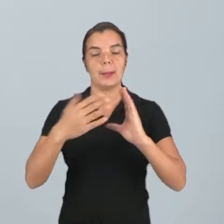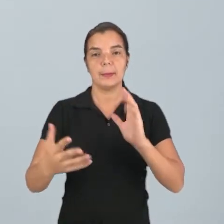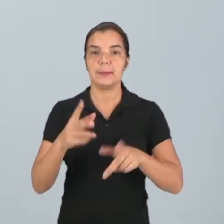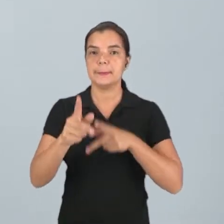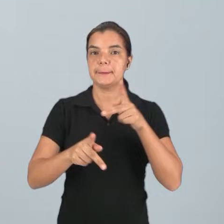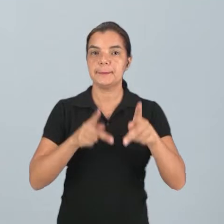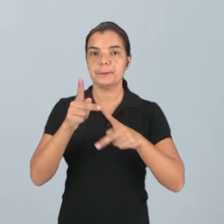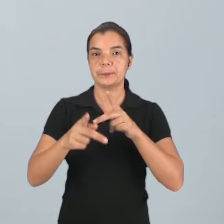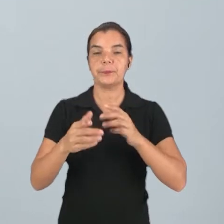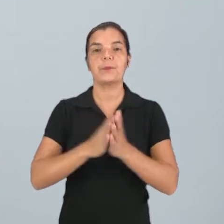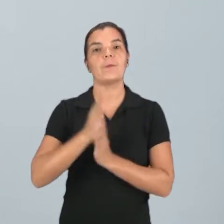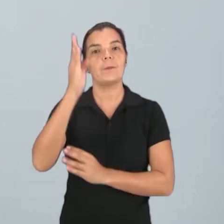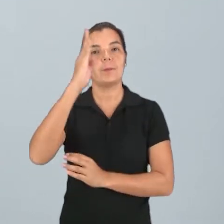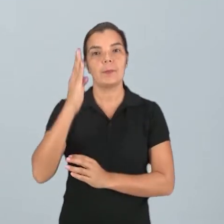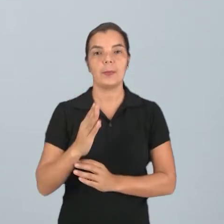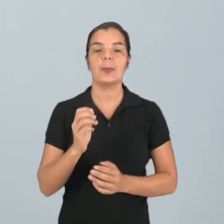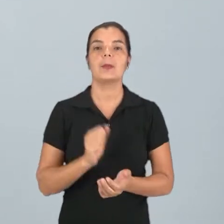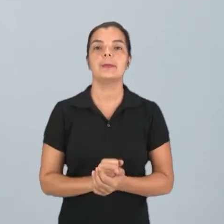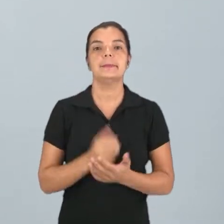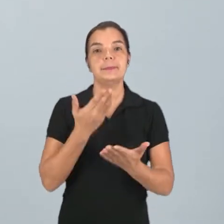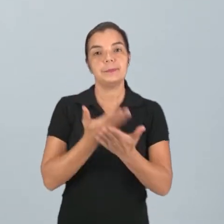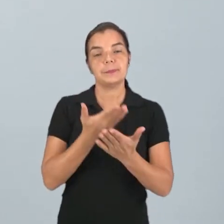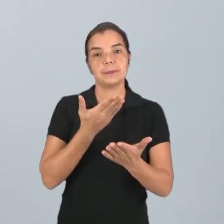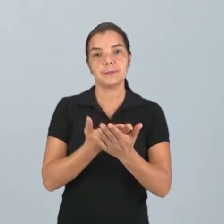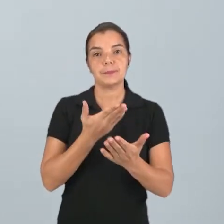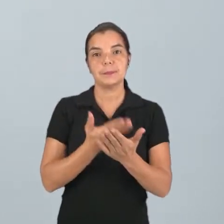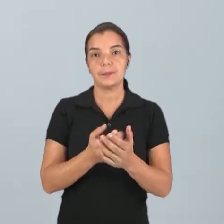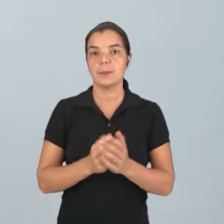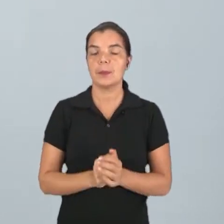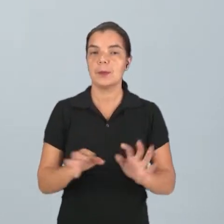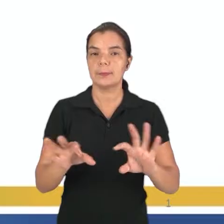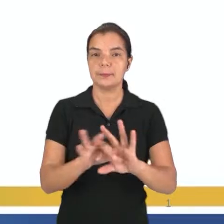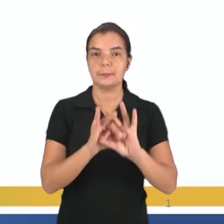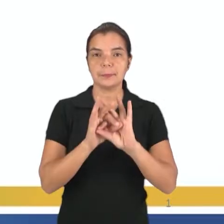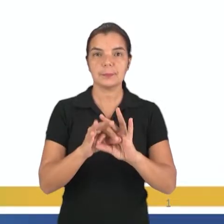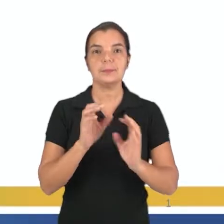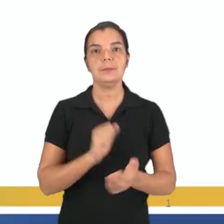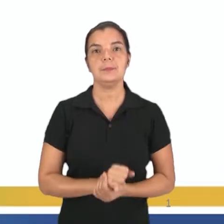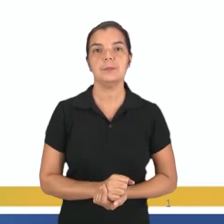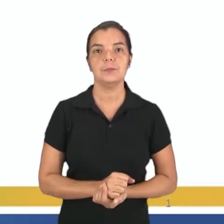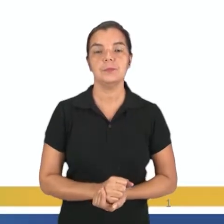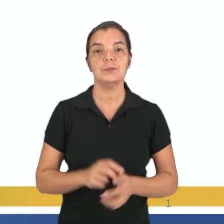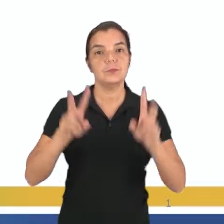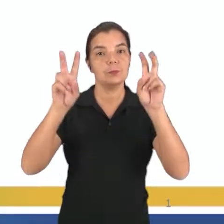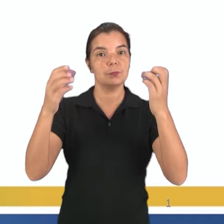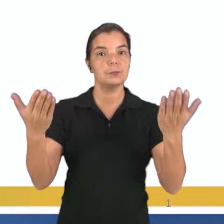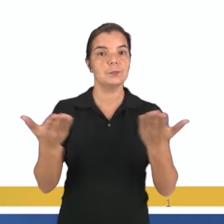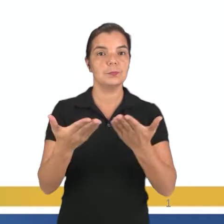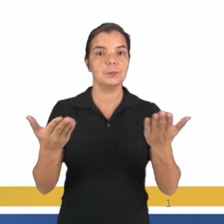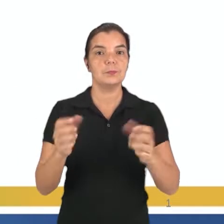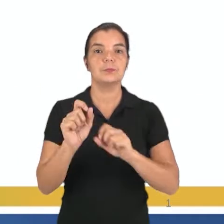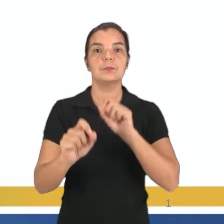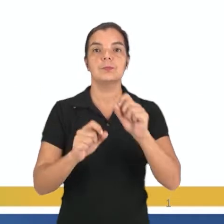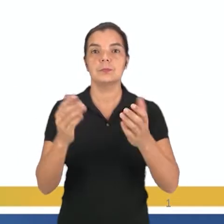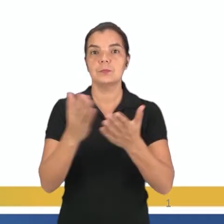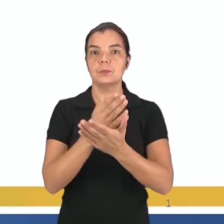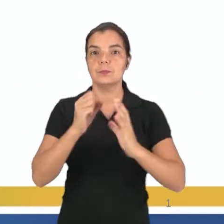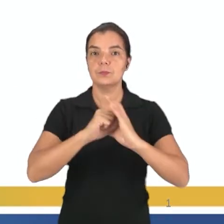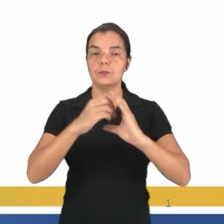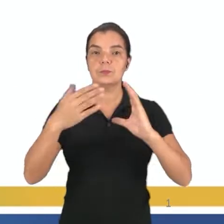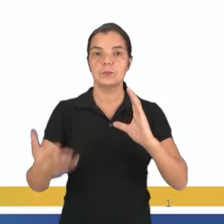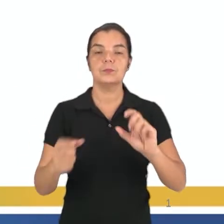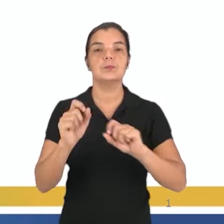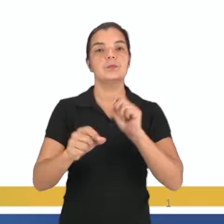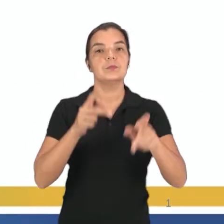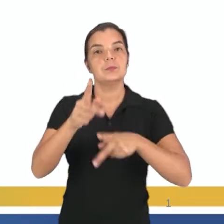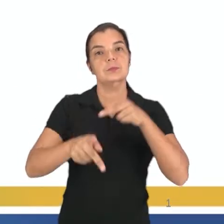da população do Brasil. Essas aulas elas estão interligadas, né? O nosso assunto vai ser basicamente algumas características a